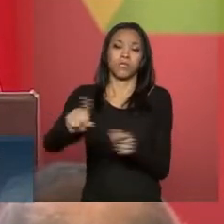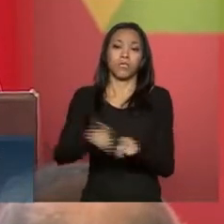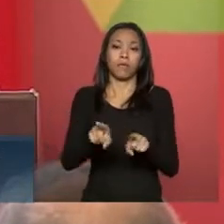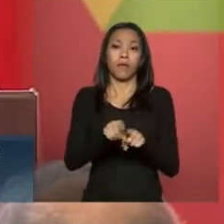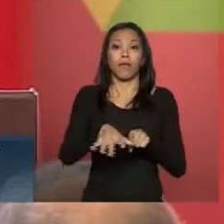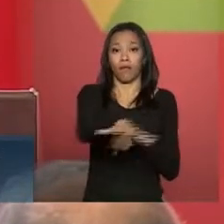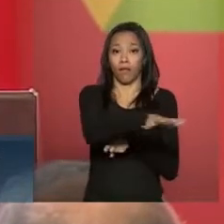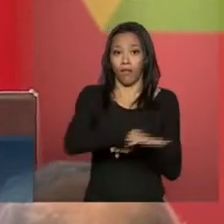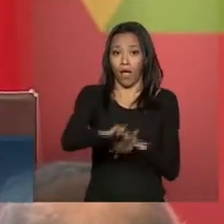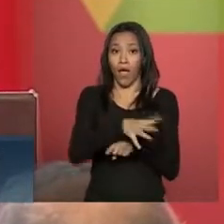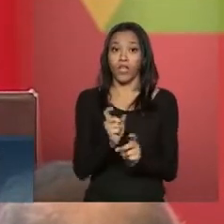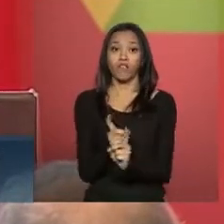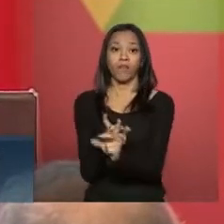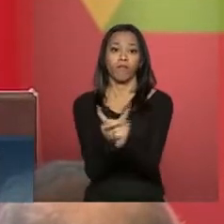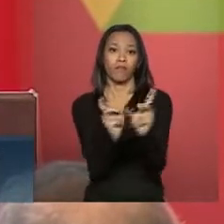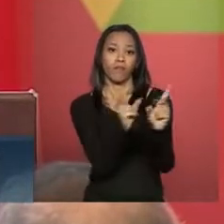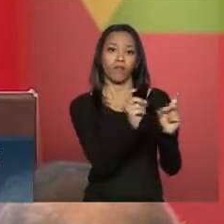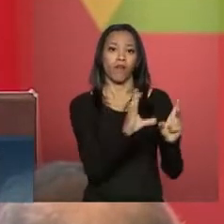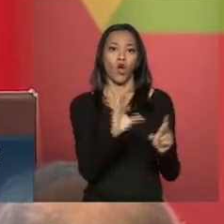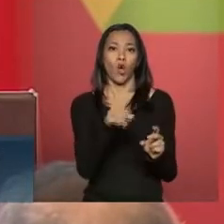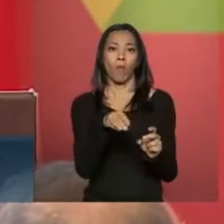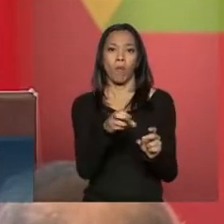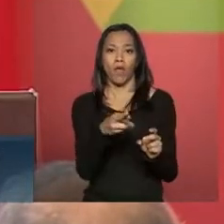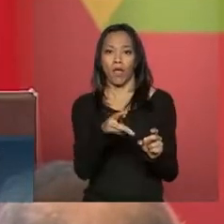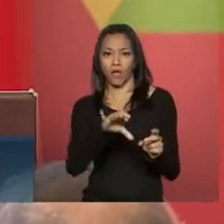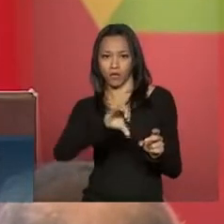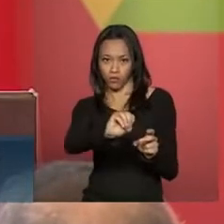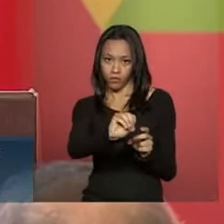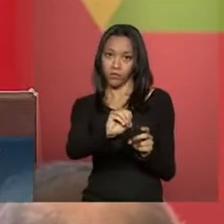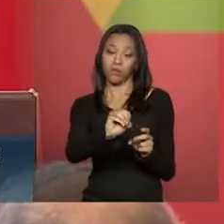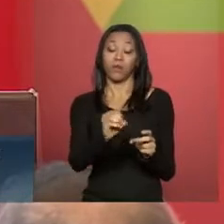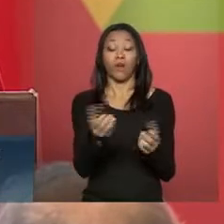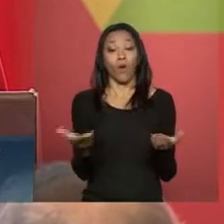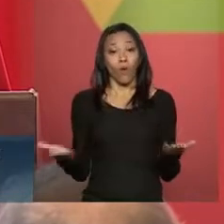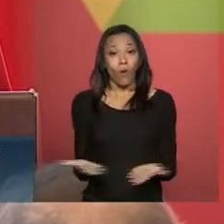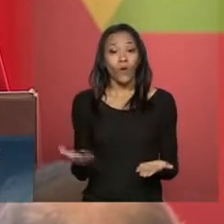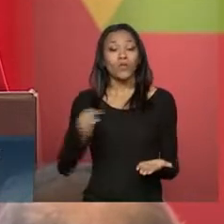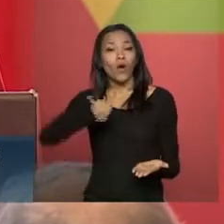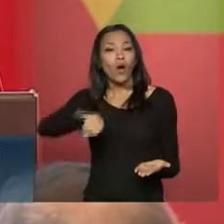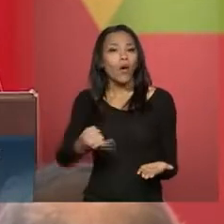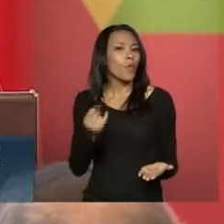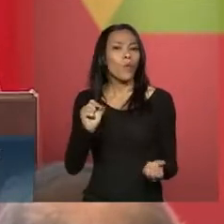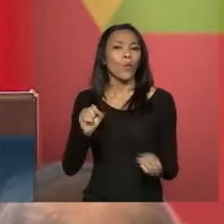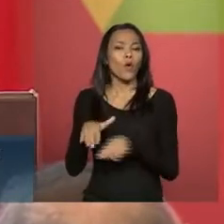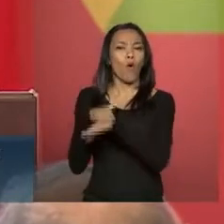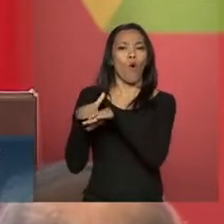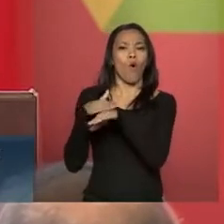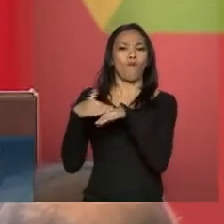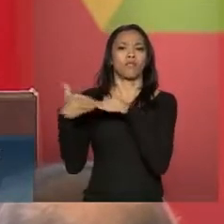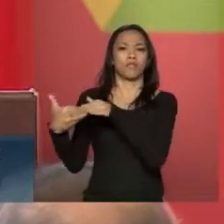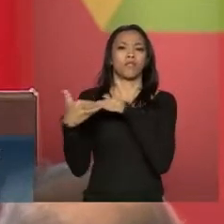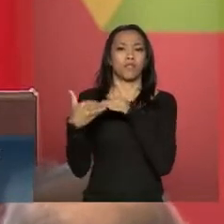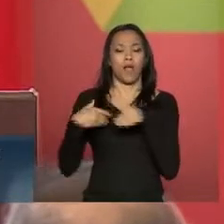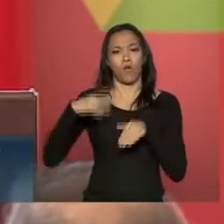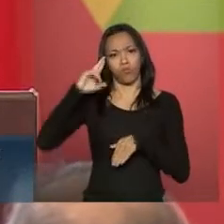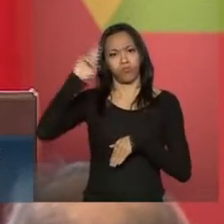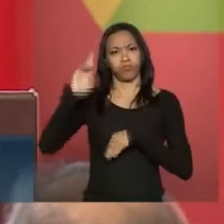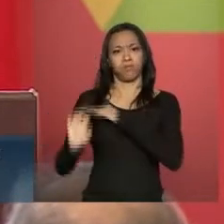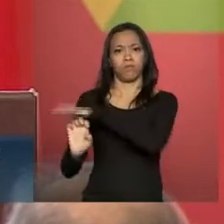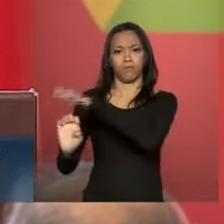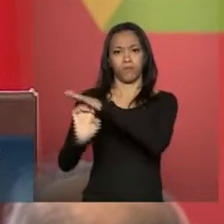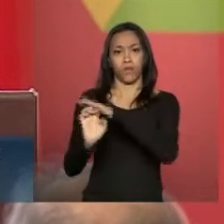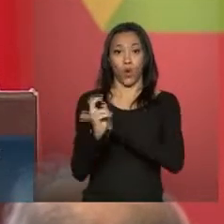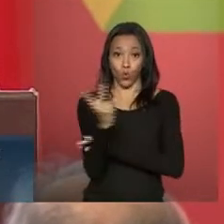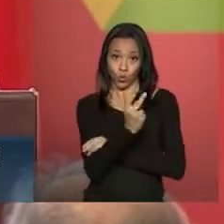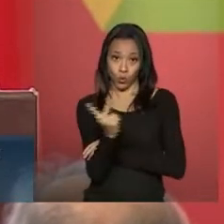comércio. Teremos a oportunidade de dialogar com o empresariado dos dois países sobre